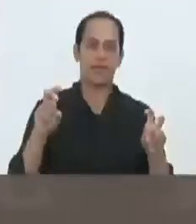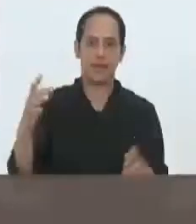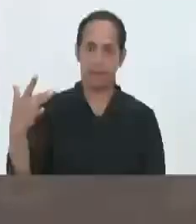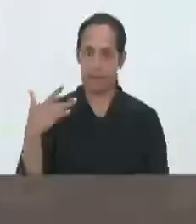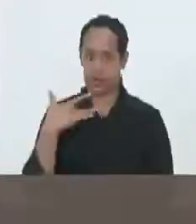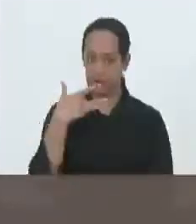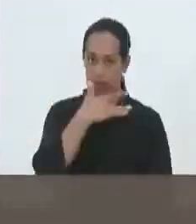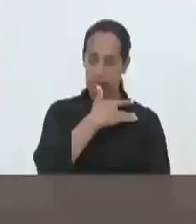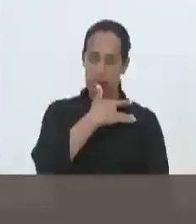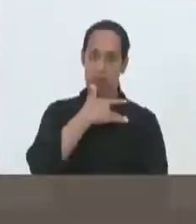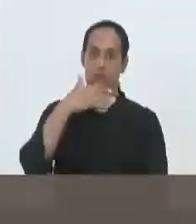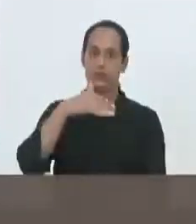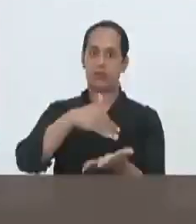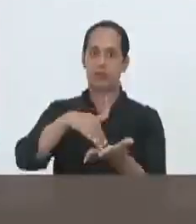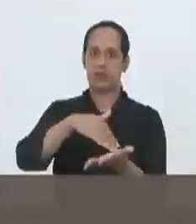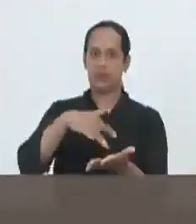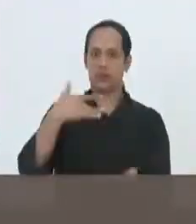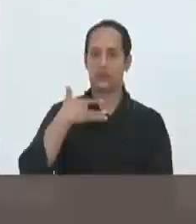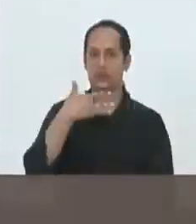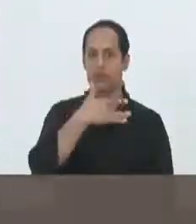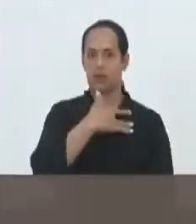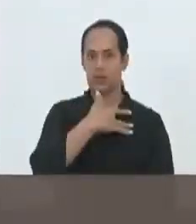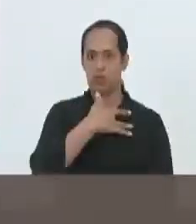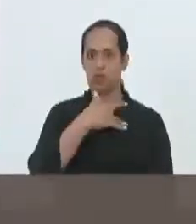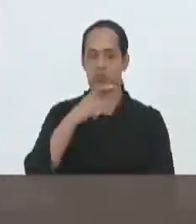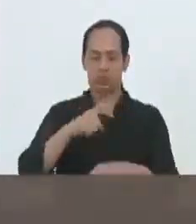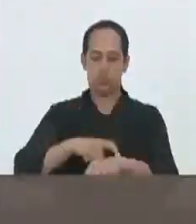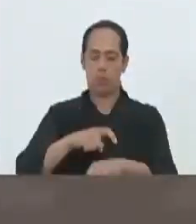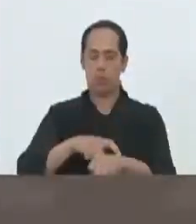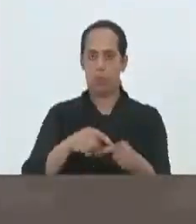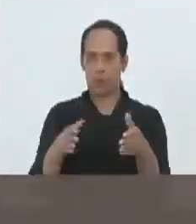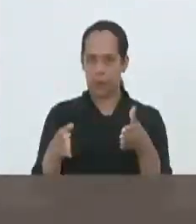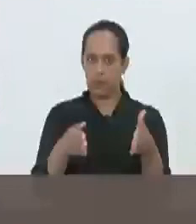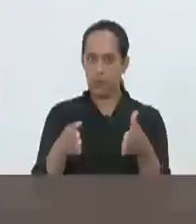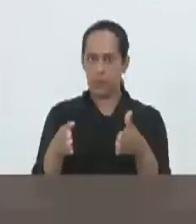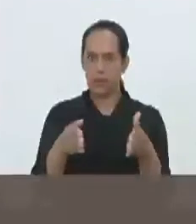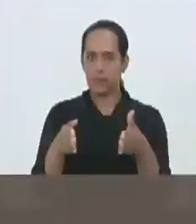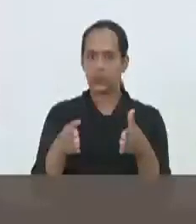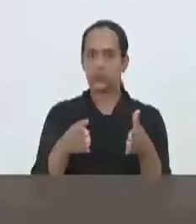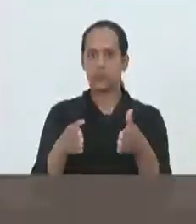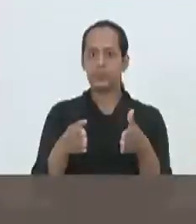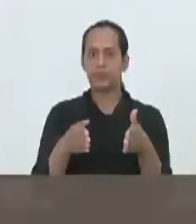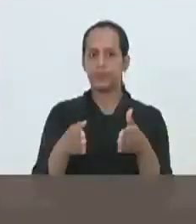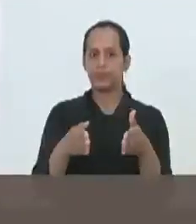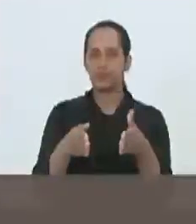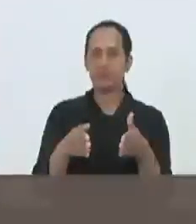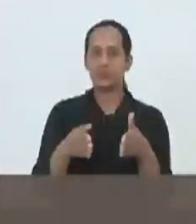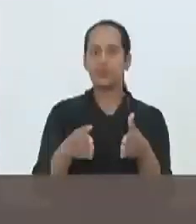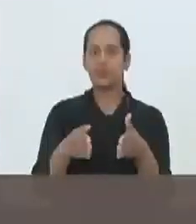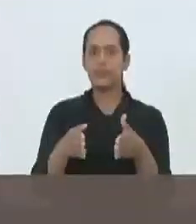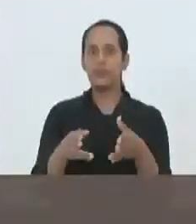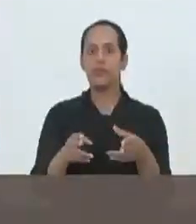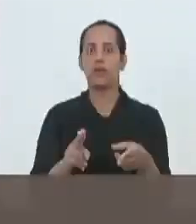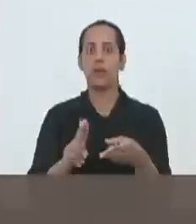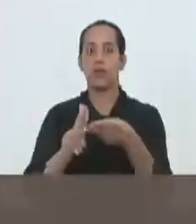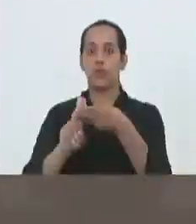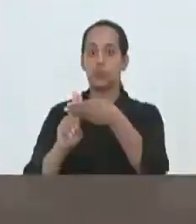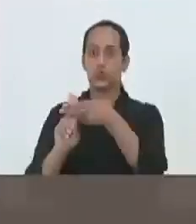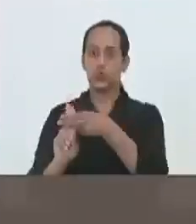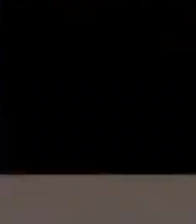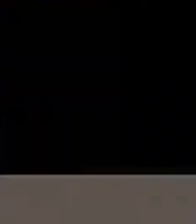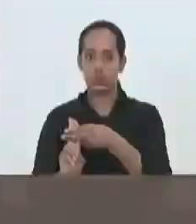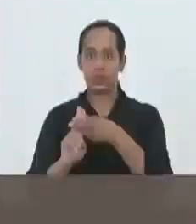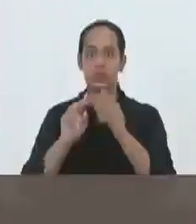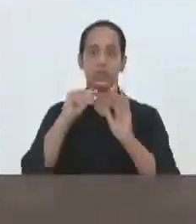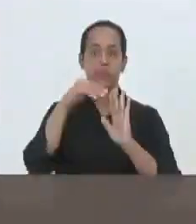ilustrar este ano nesse momento agora em recursos próprios a gente viu que o repasse do SUS reduziu mas em para compensar